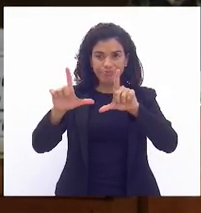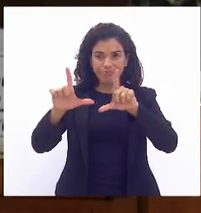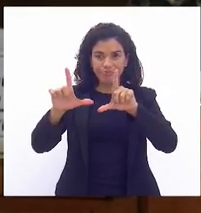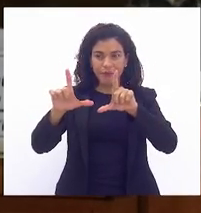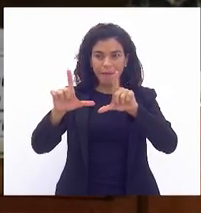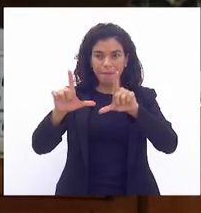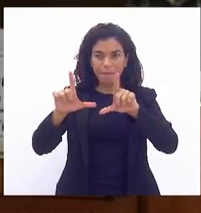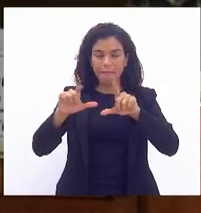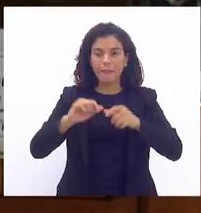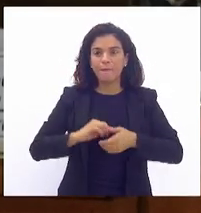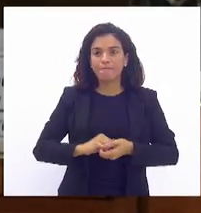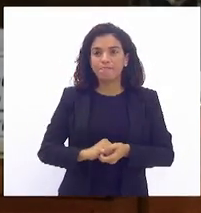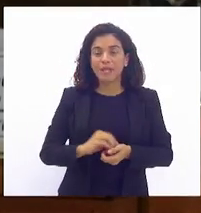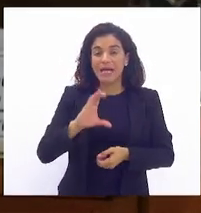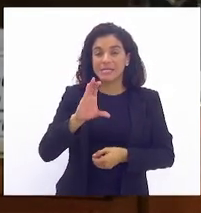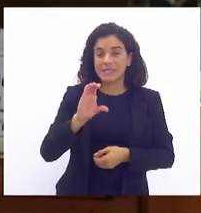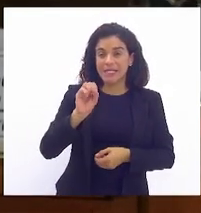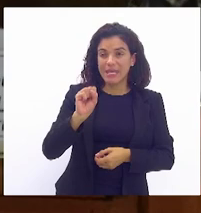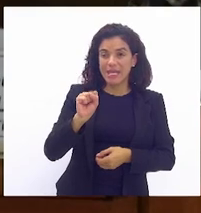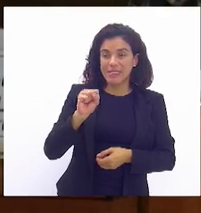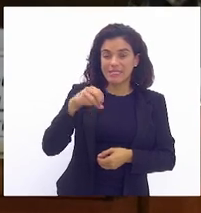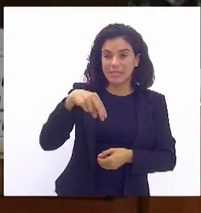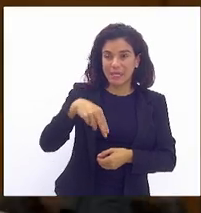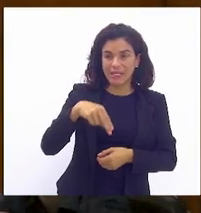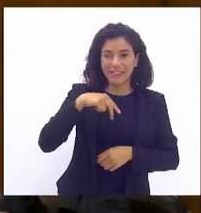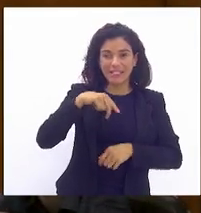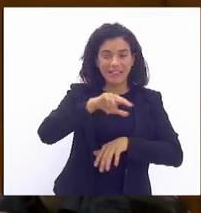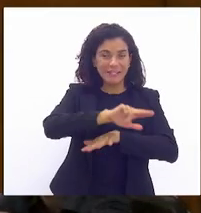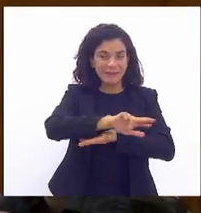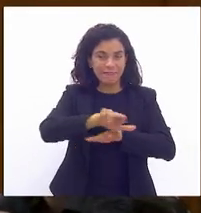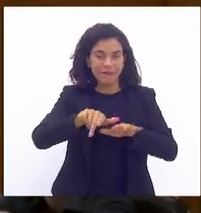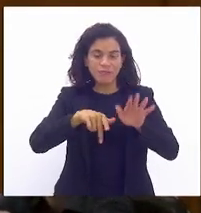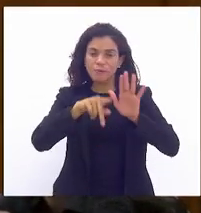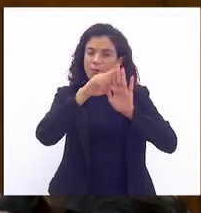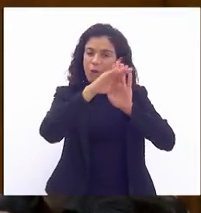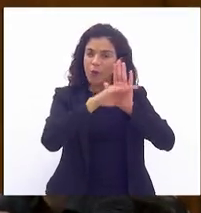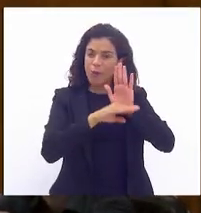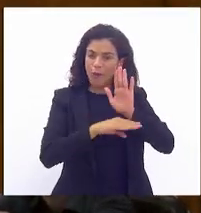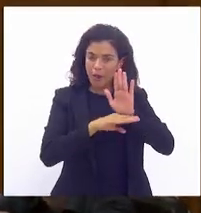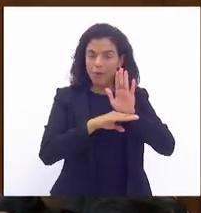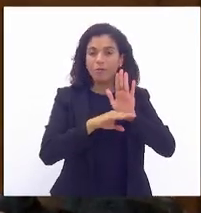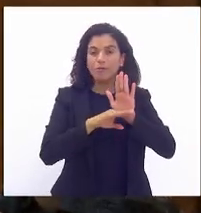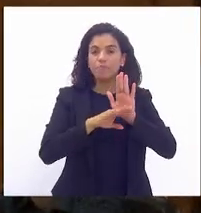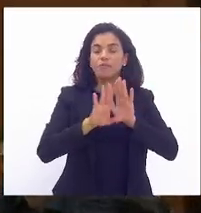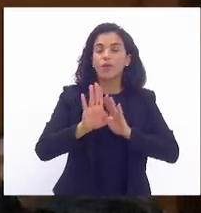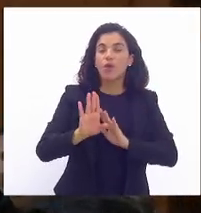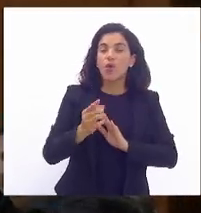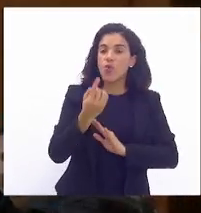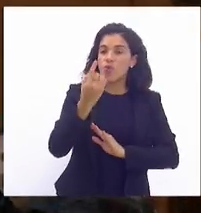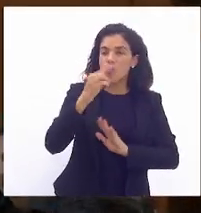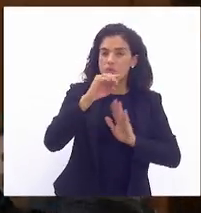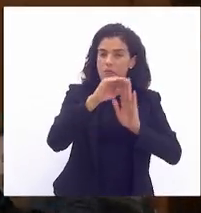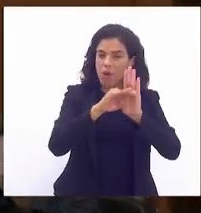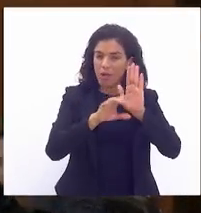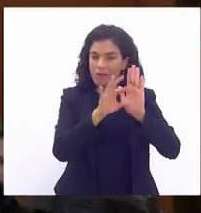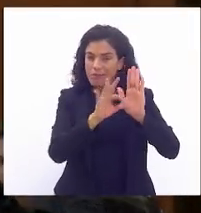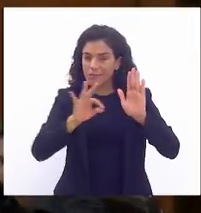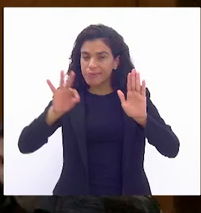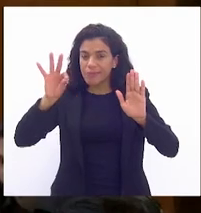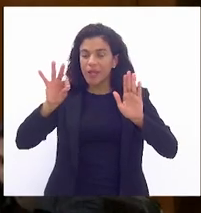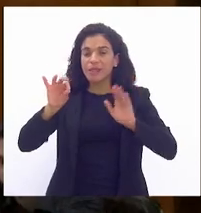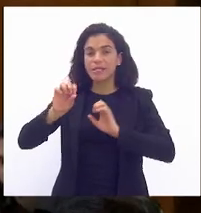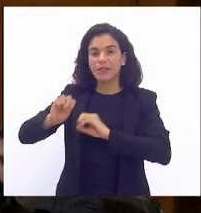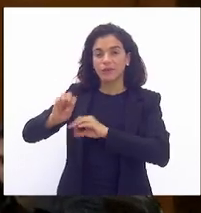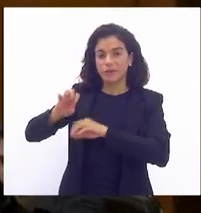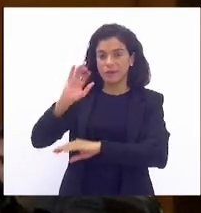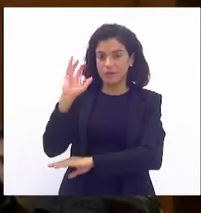Bom, a CSN tem diversos programas voluntários, dentre eles um programa de educação ambiental